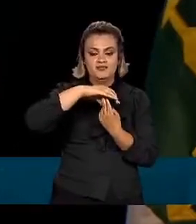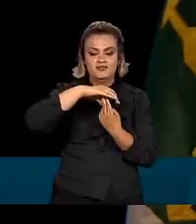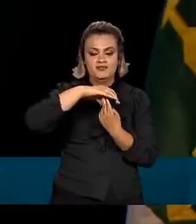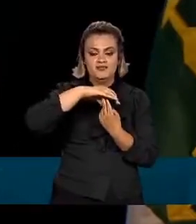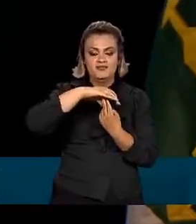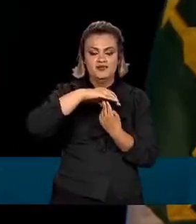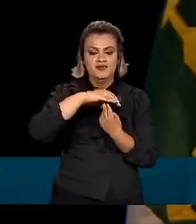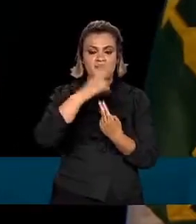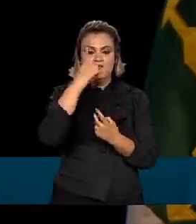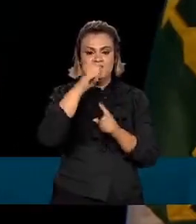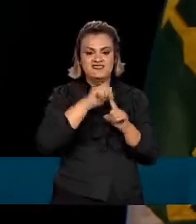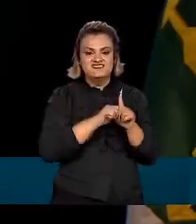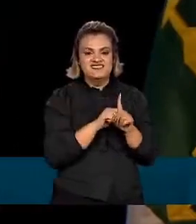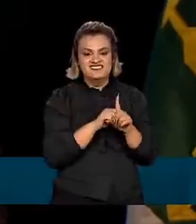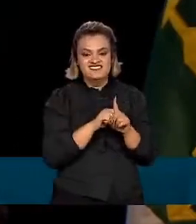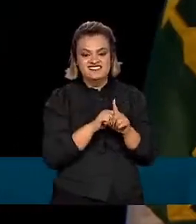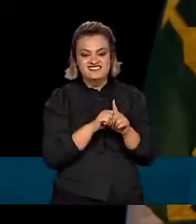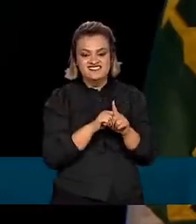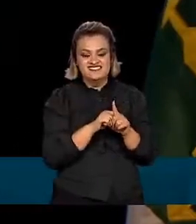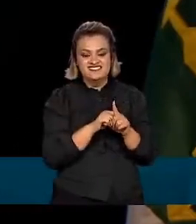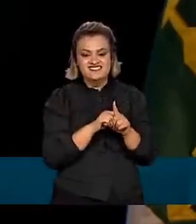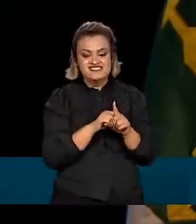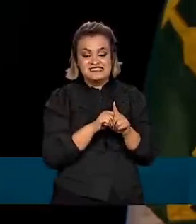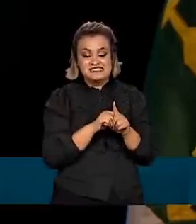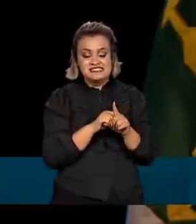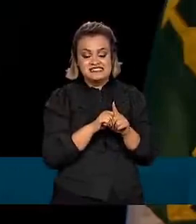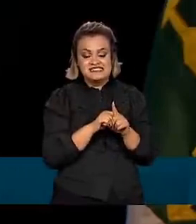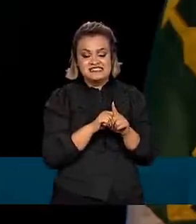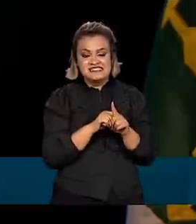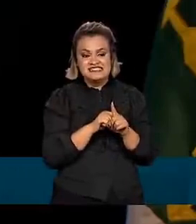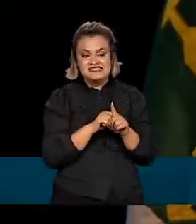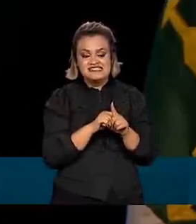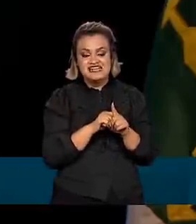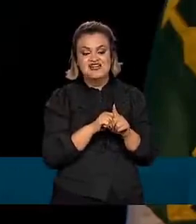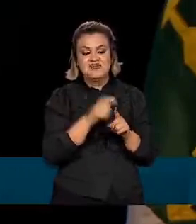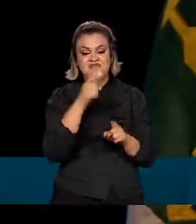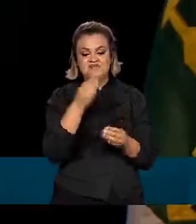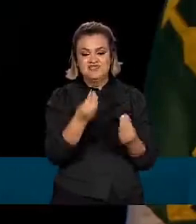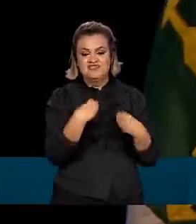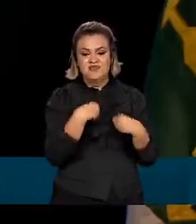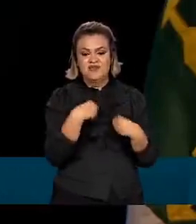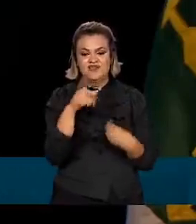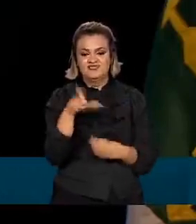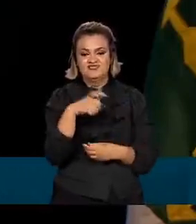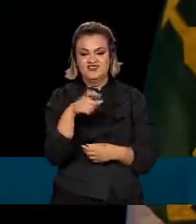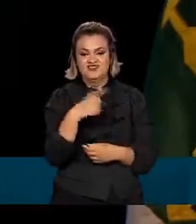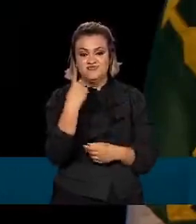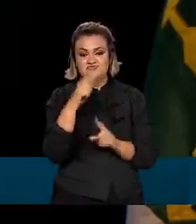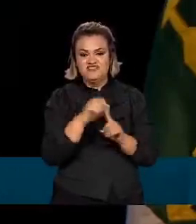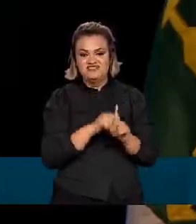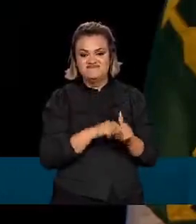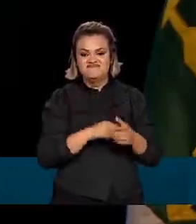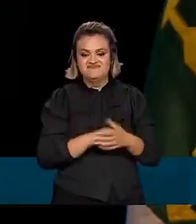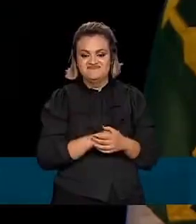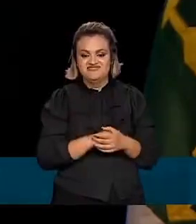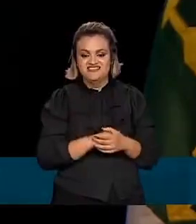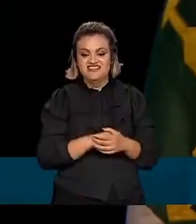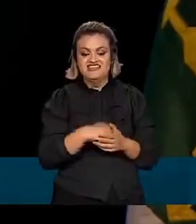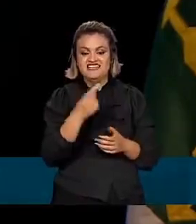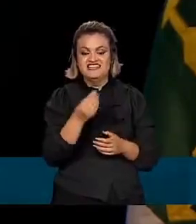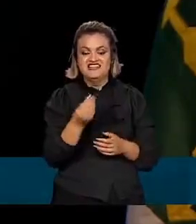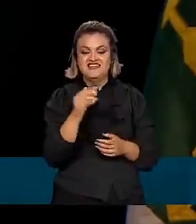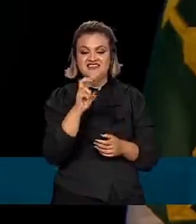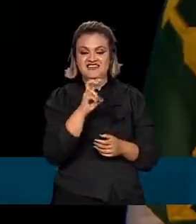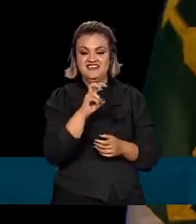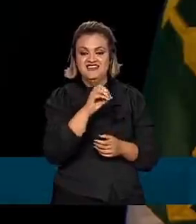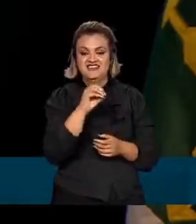que em menos de um mês o Lázaro Brandão fez o cartão de crédito com o PT e ainda adiantou